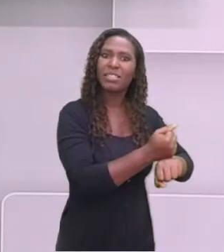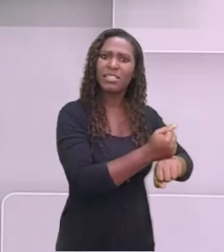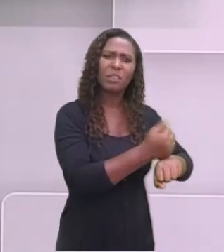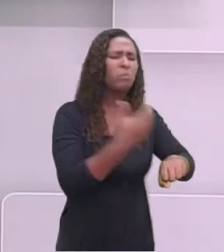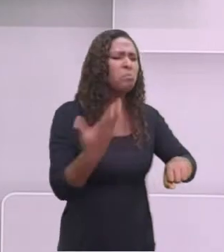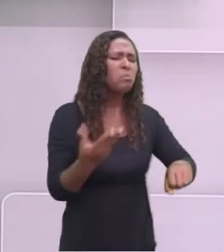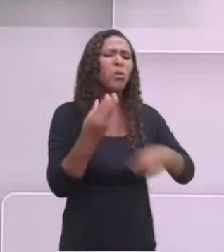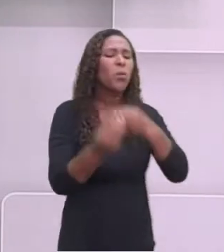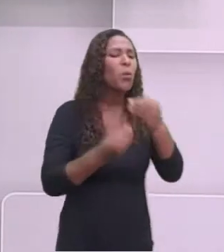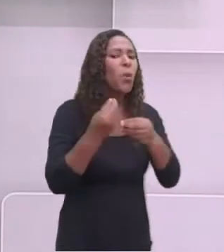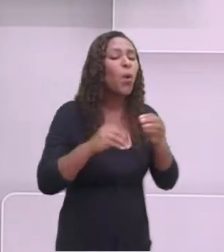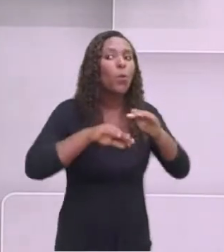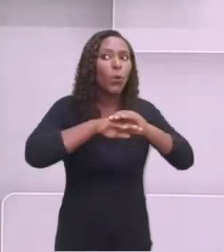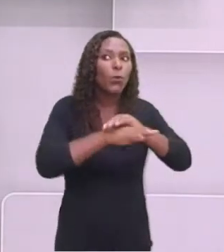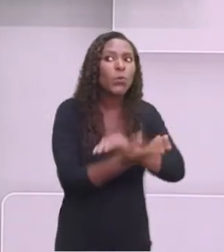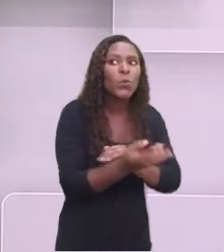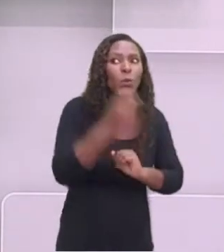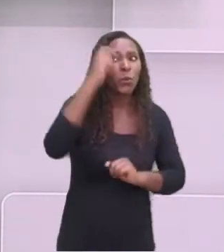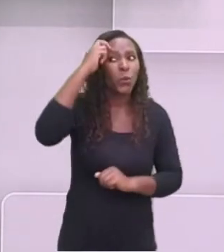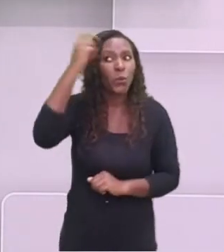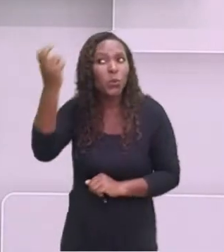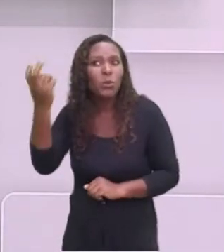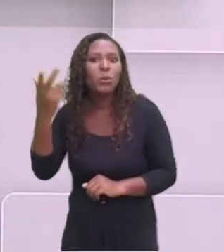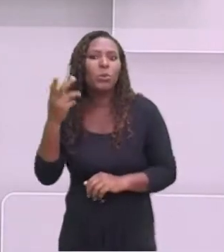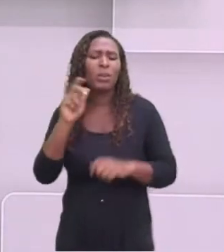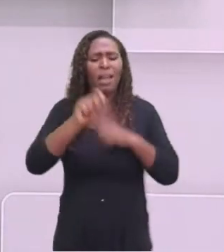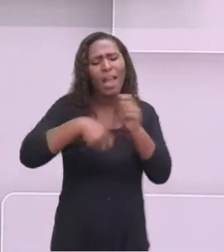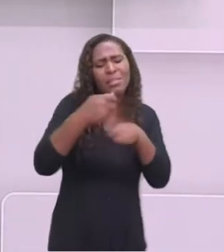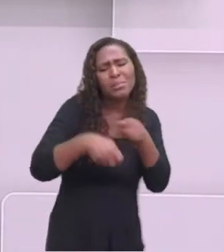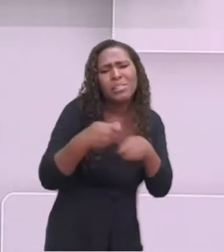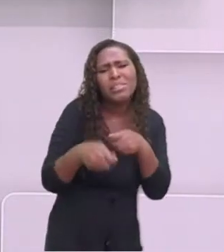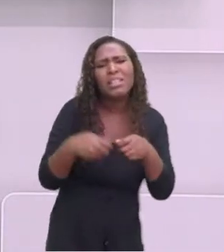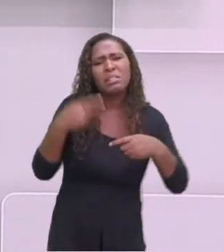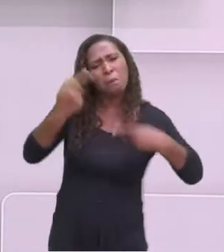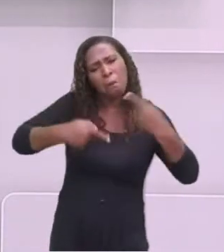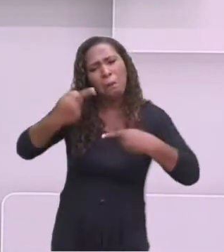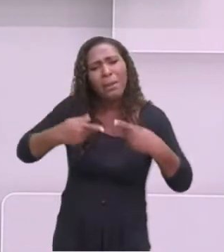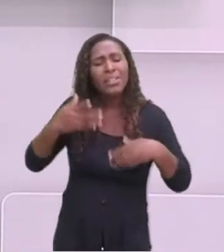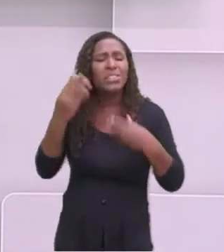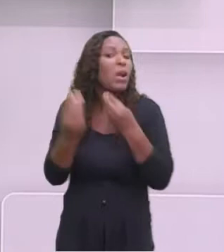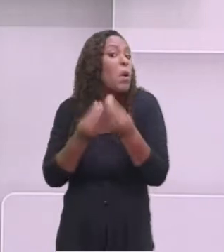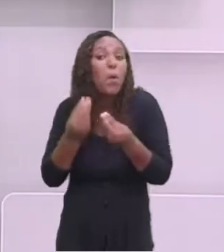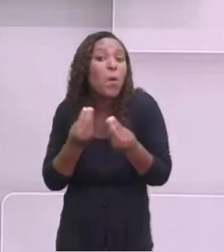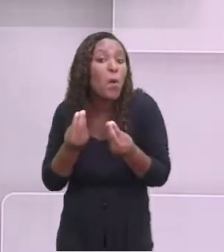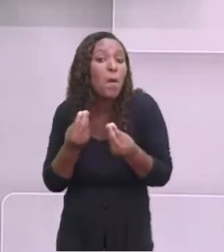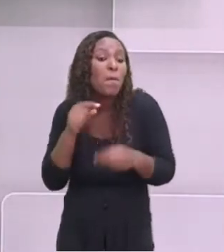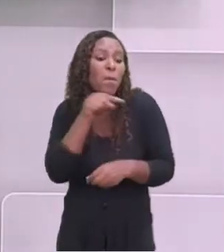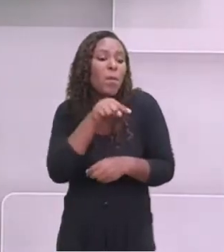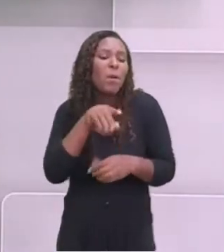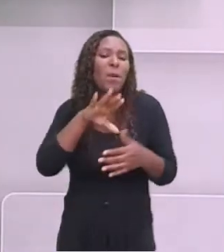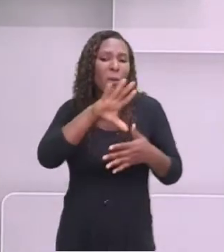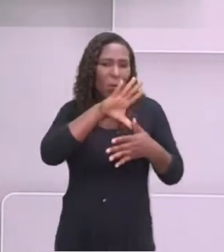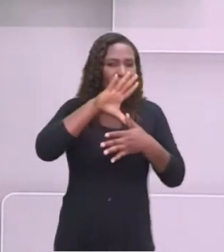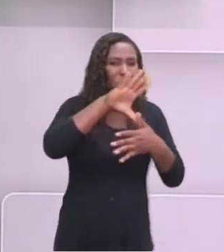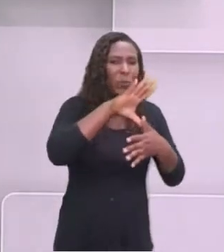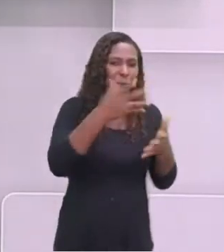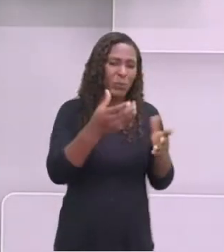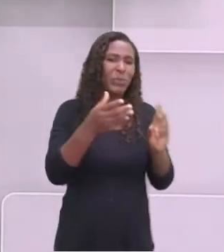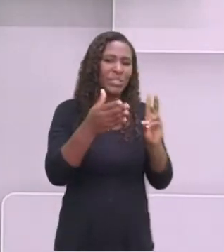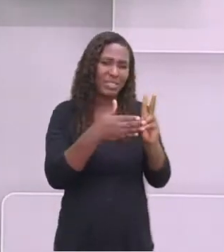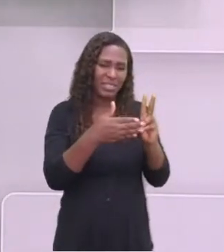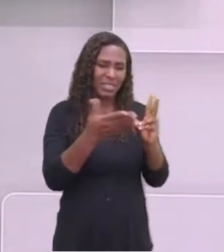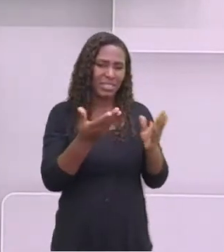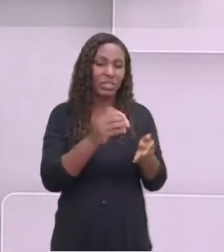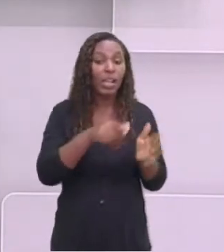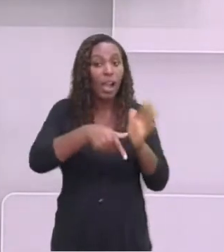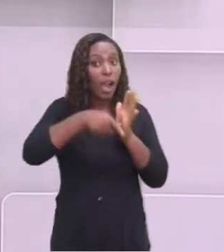Quem administrava? Antes da chegada dos colonizadores. Em 1500, os